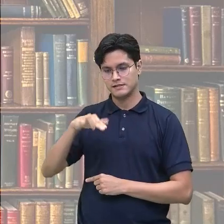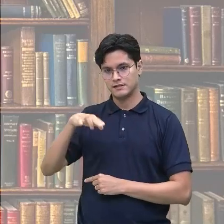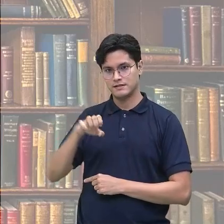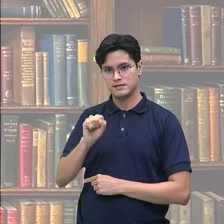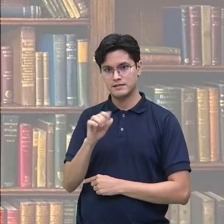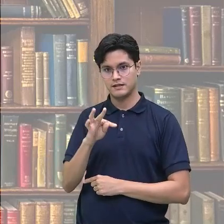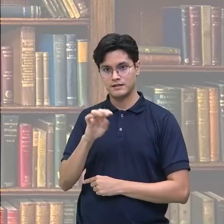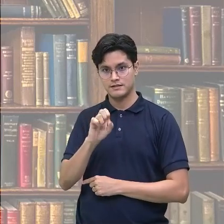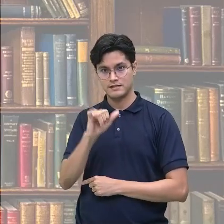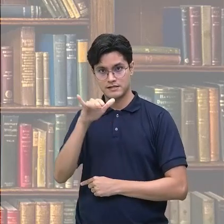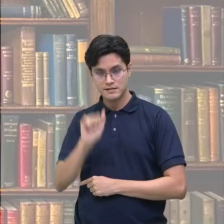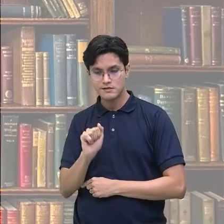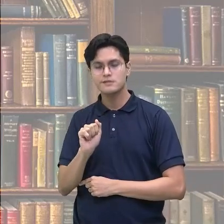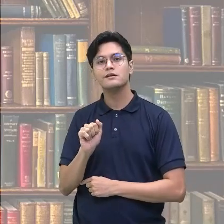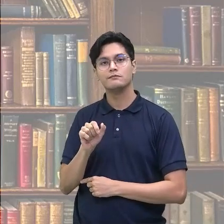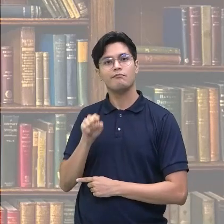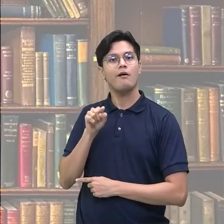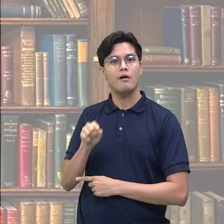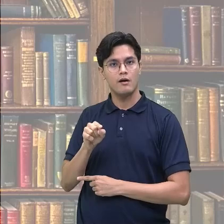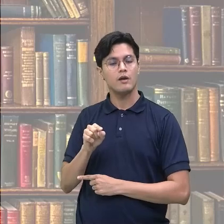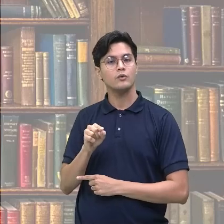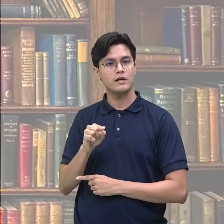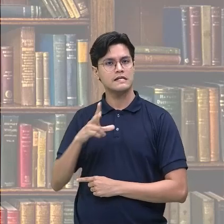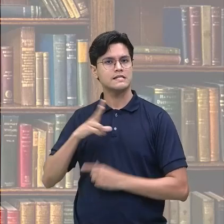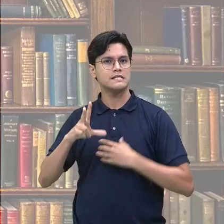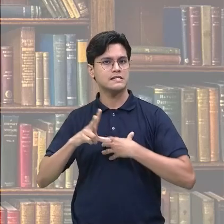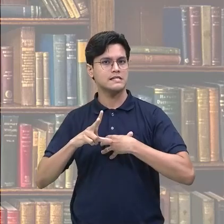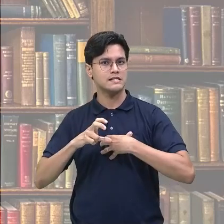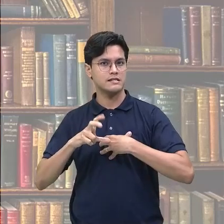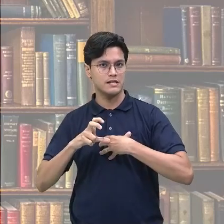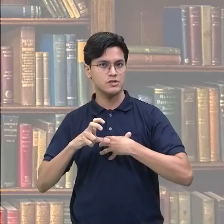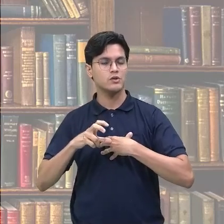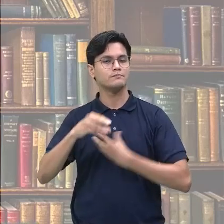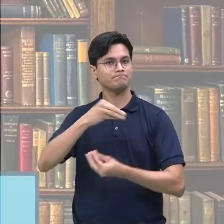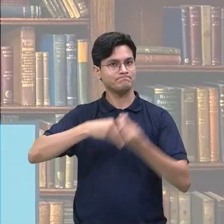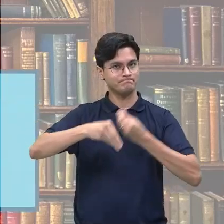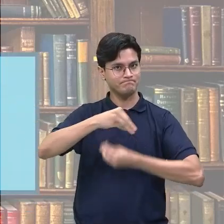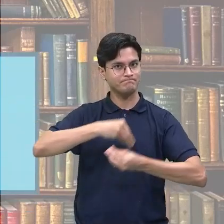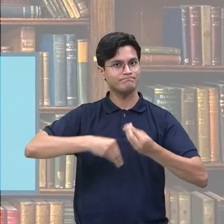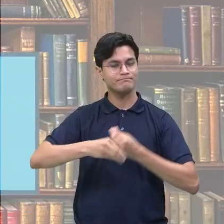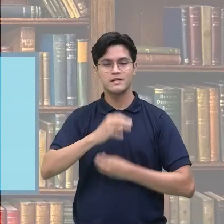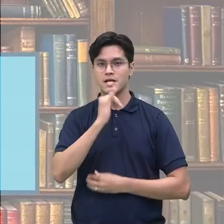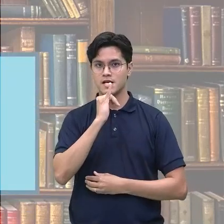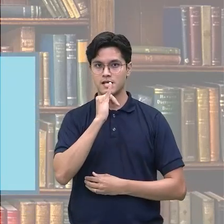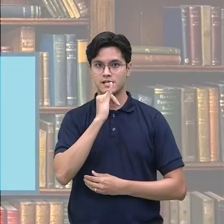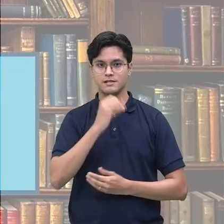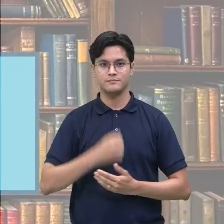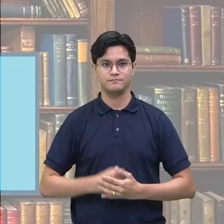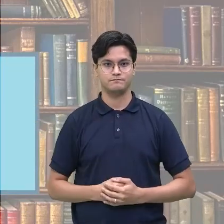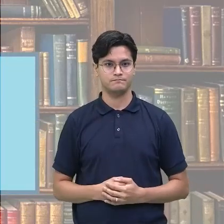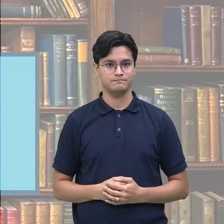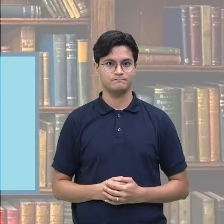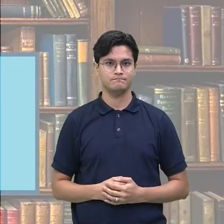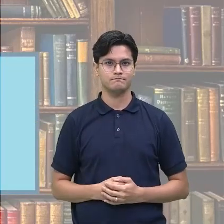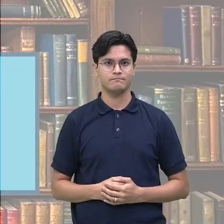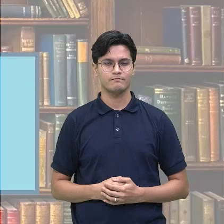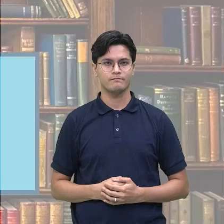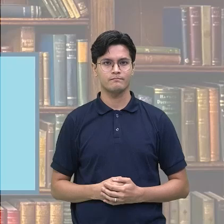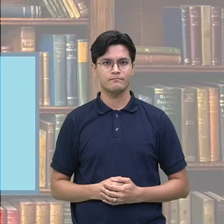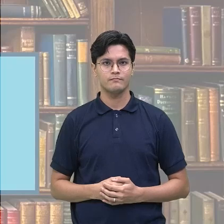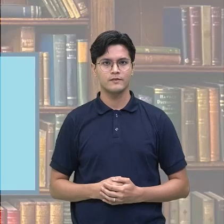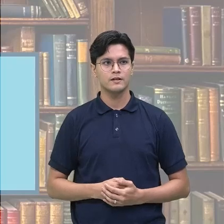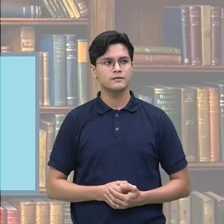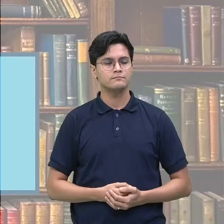vai misturar essas sensações. Por exemplo, sentir o